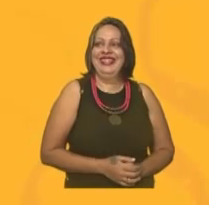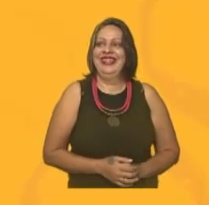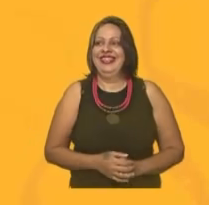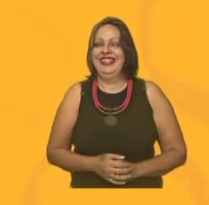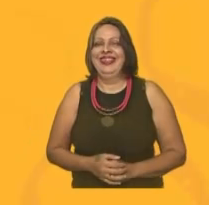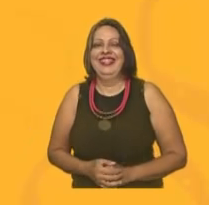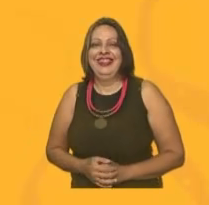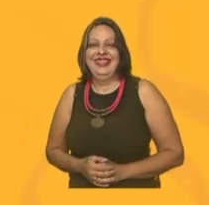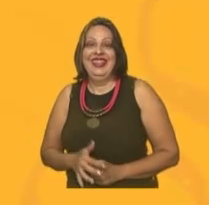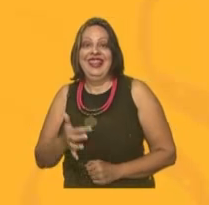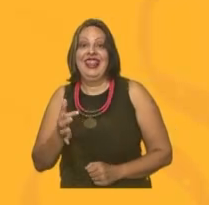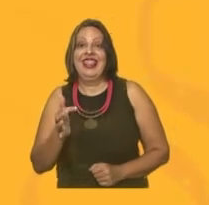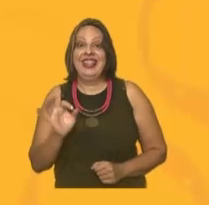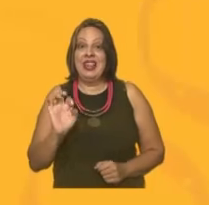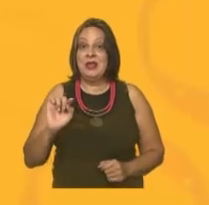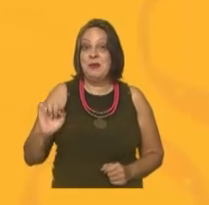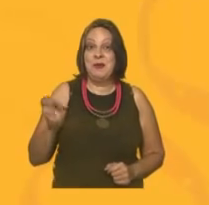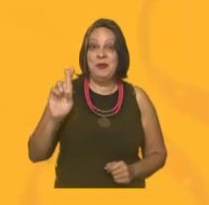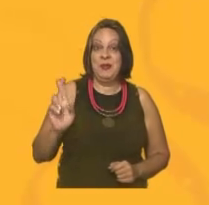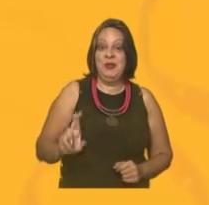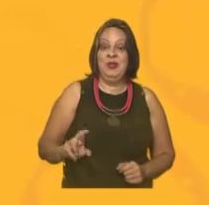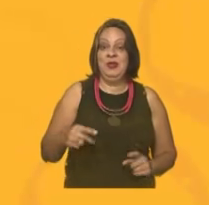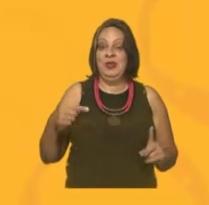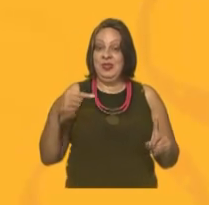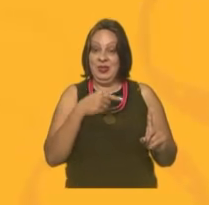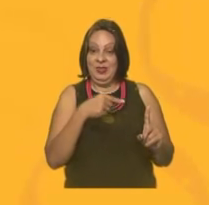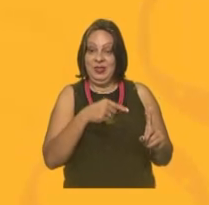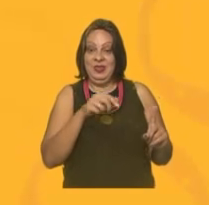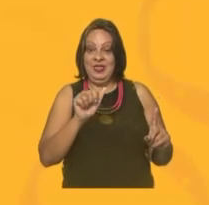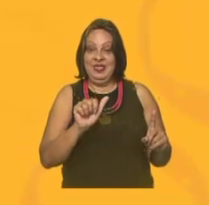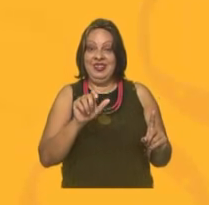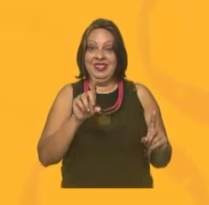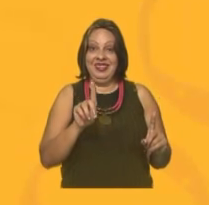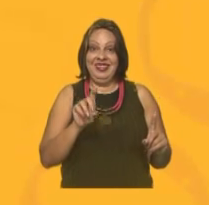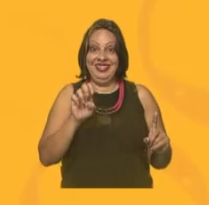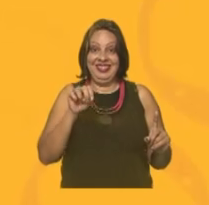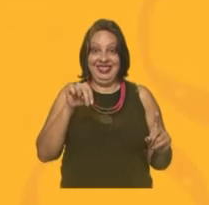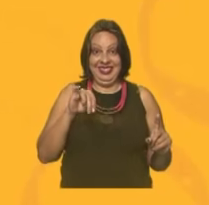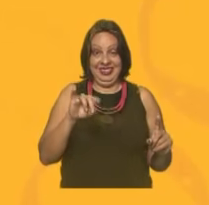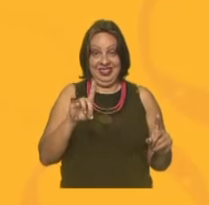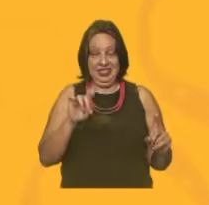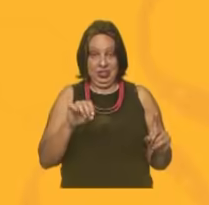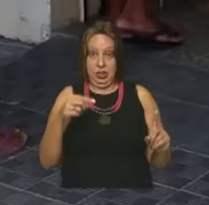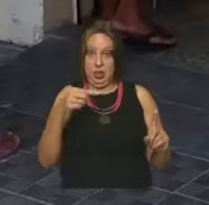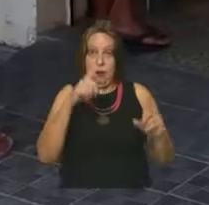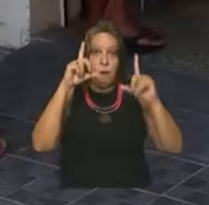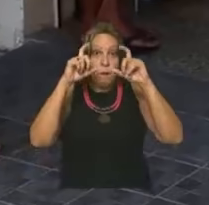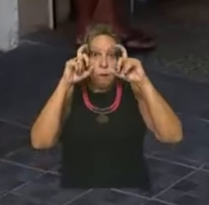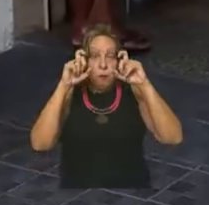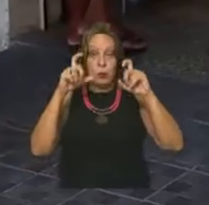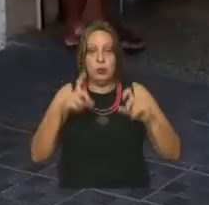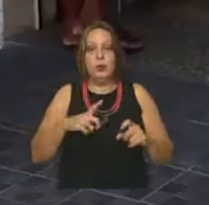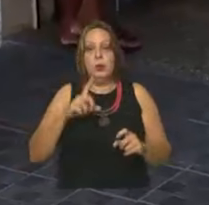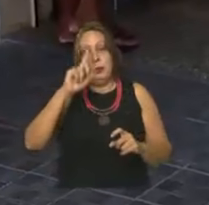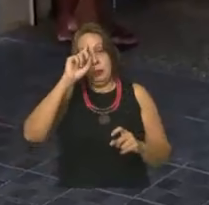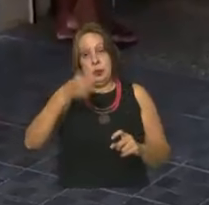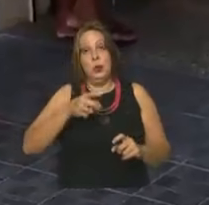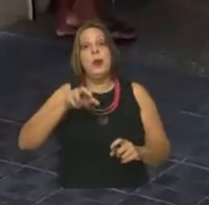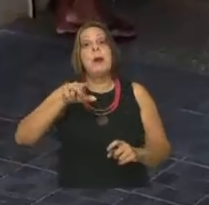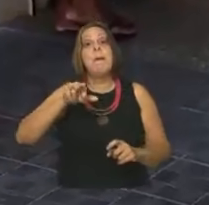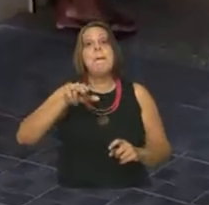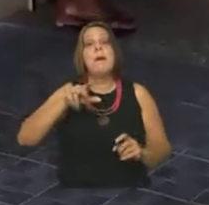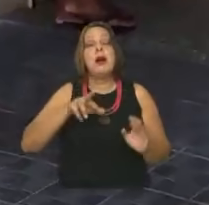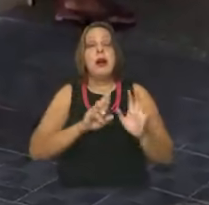R$10 mil no terceiro prêmio do Caju Cap. E olha a Adenil de Moura aí na foto. Ela não pôde estar com a gente, mas mandou a sua irmã